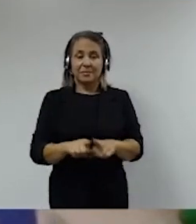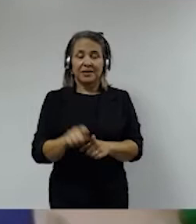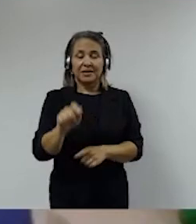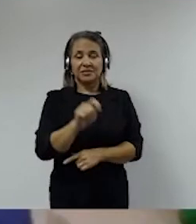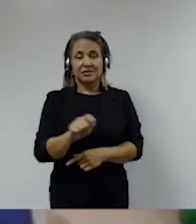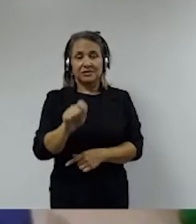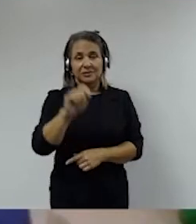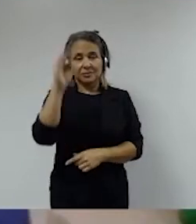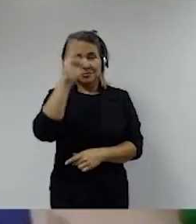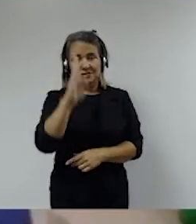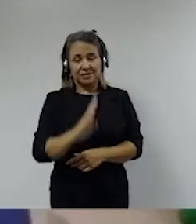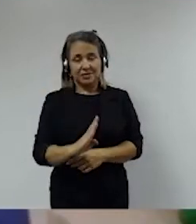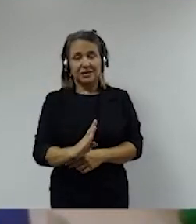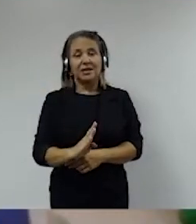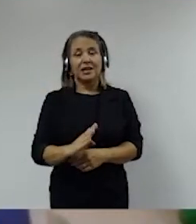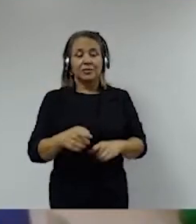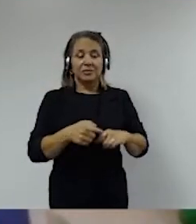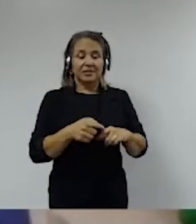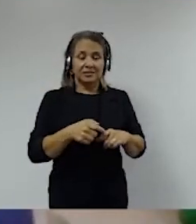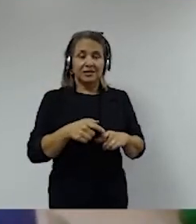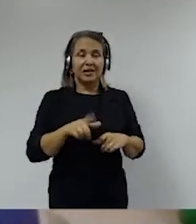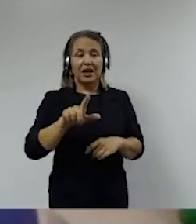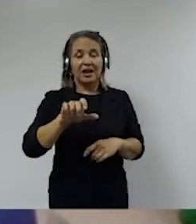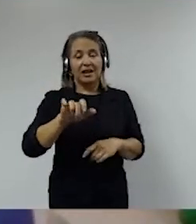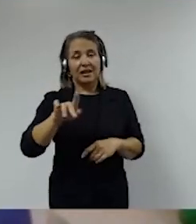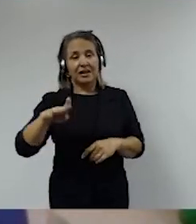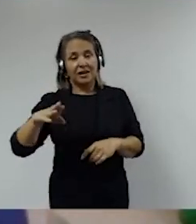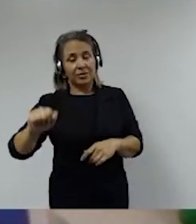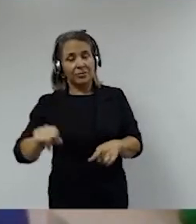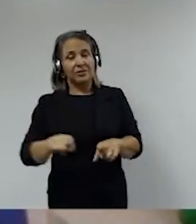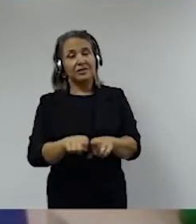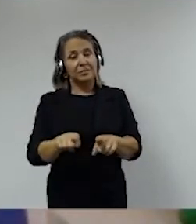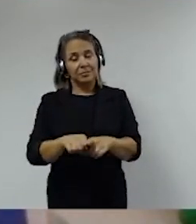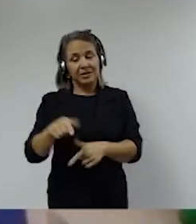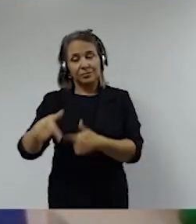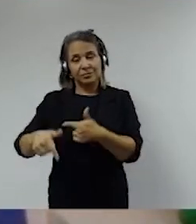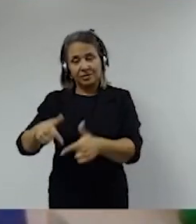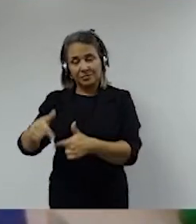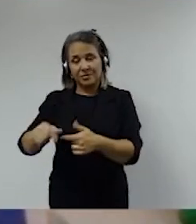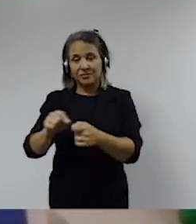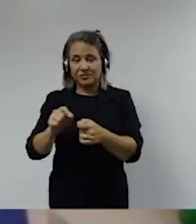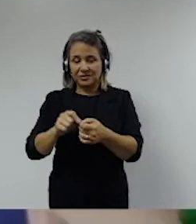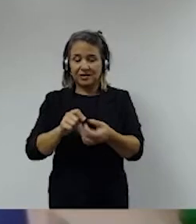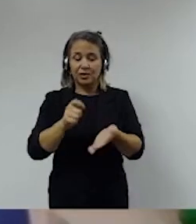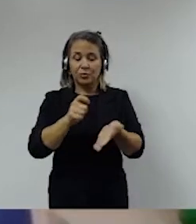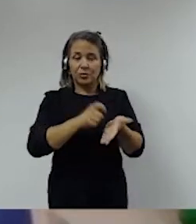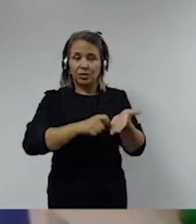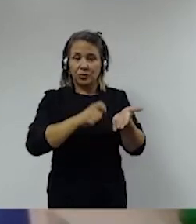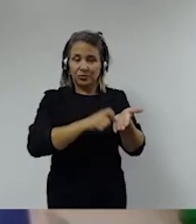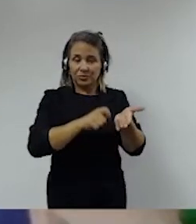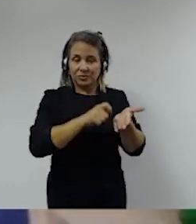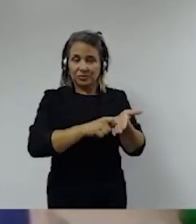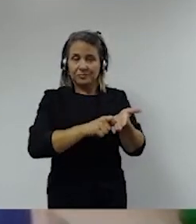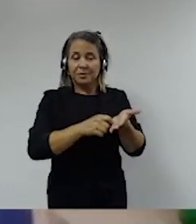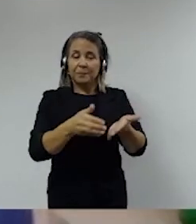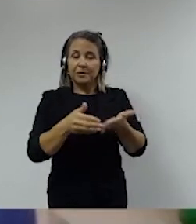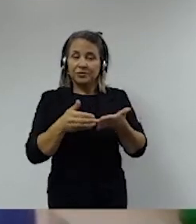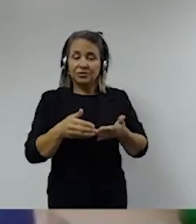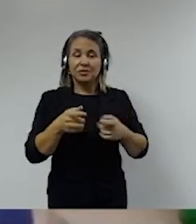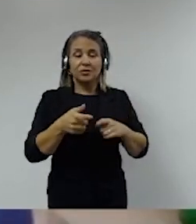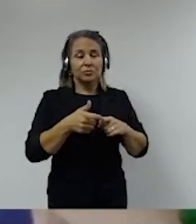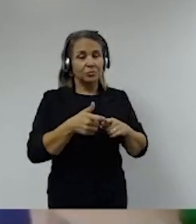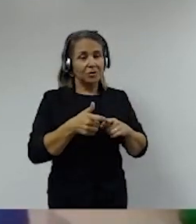Perícia Médica e a Associação Nacional de Medicina do Trabalho emitiram uma nota técnica recomendando que os médicos